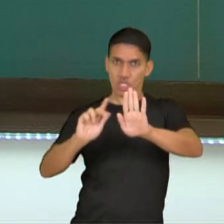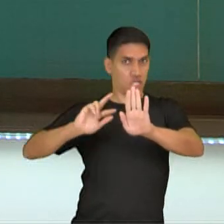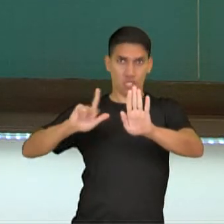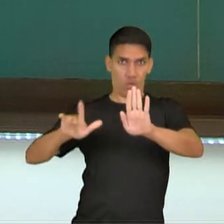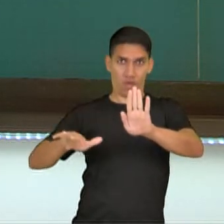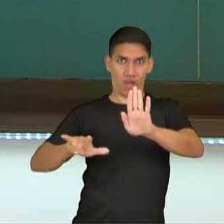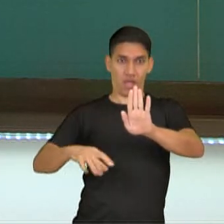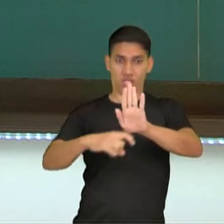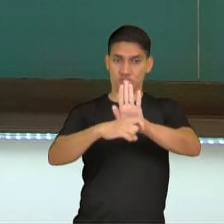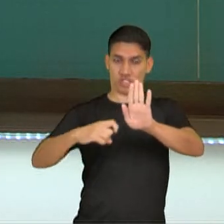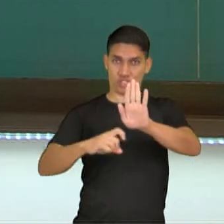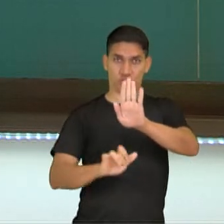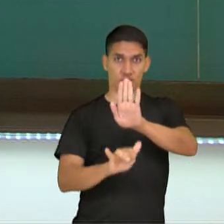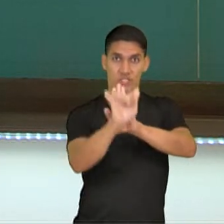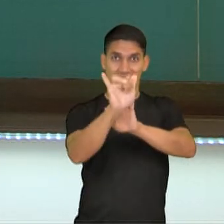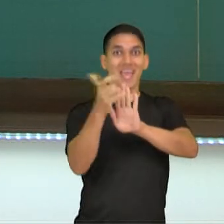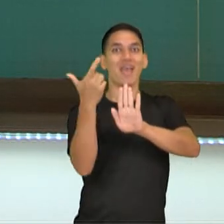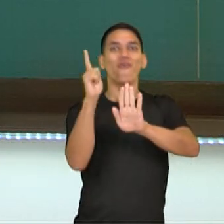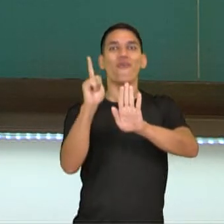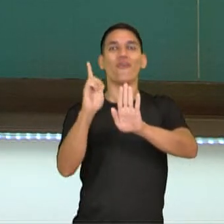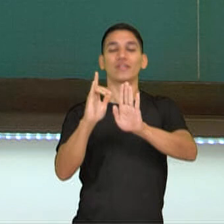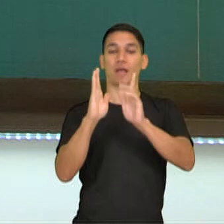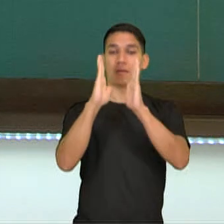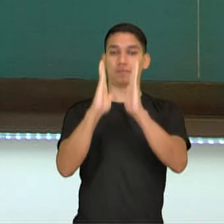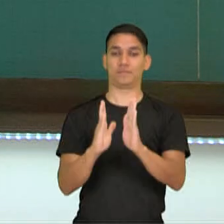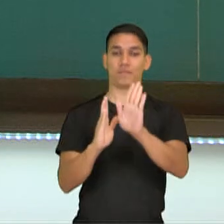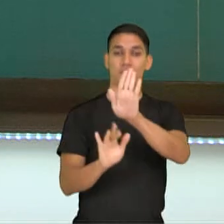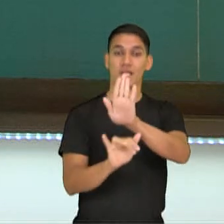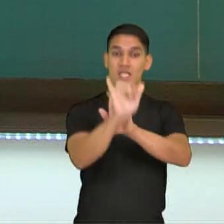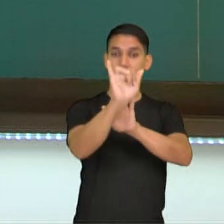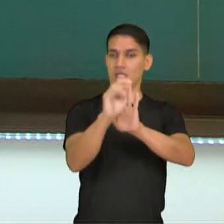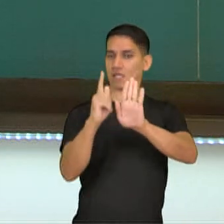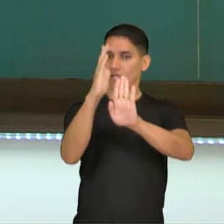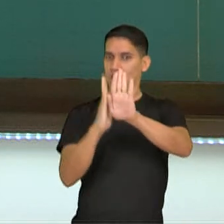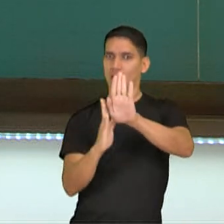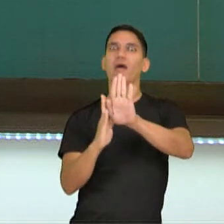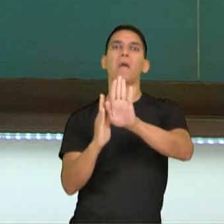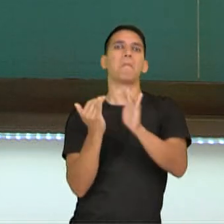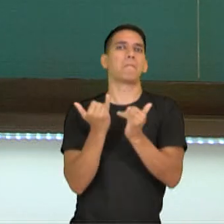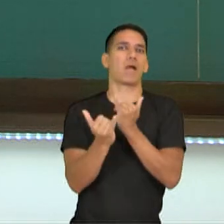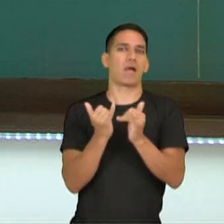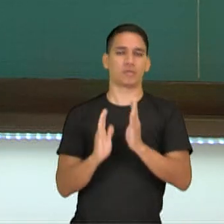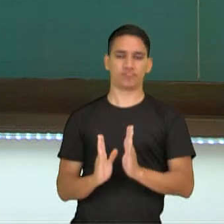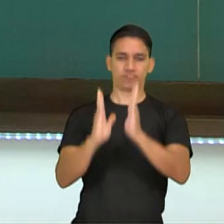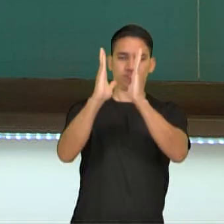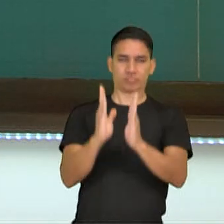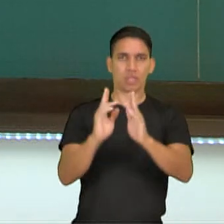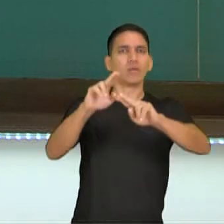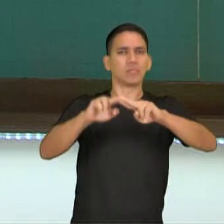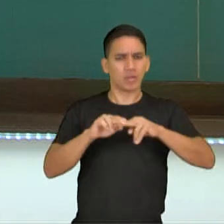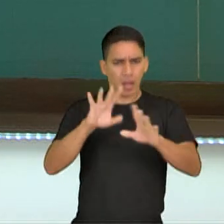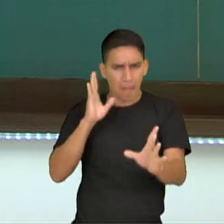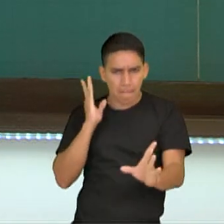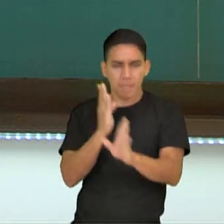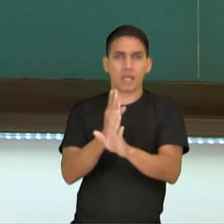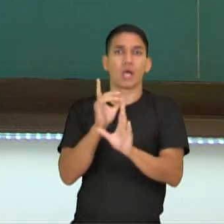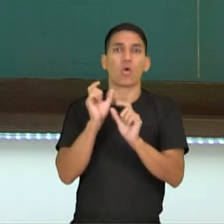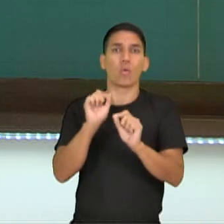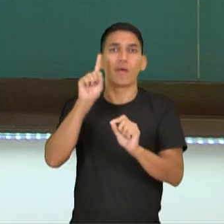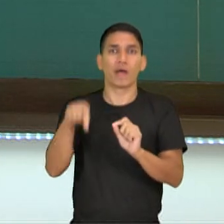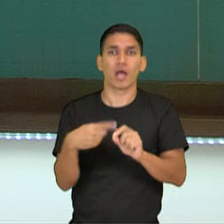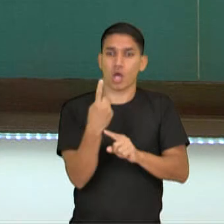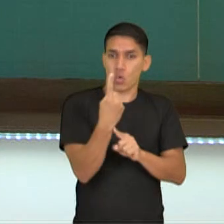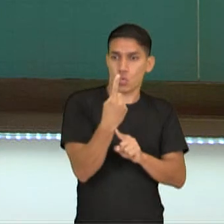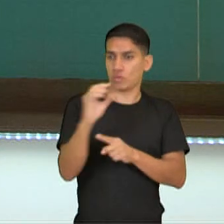será encontrada numa reta paralela ao eixo y e tangente à circunferência exatamente no ponto 1, 0. 1